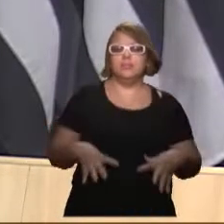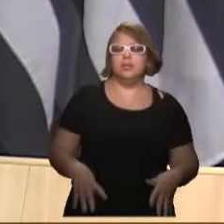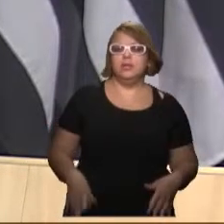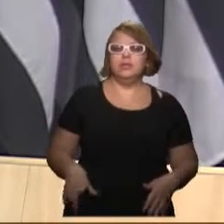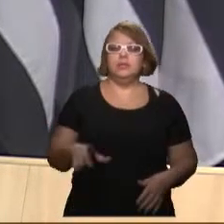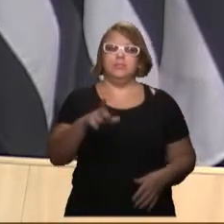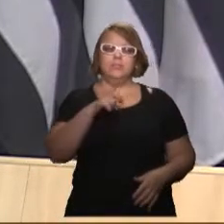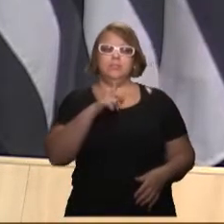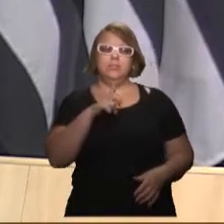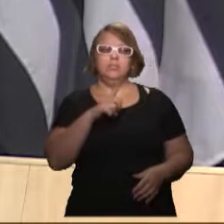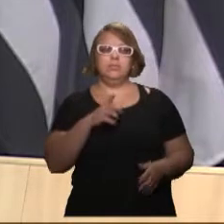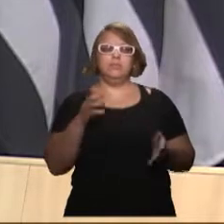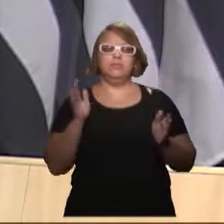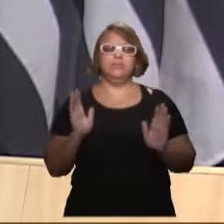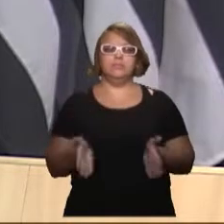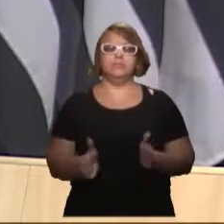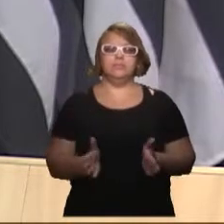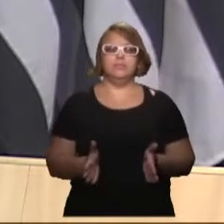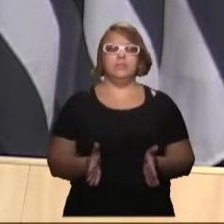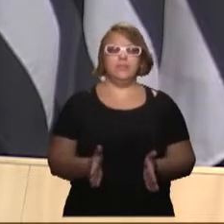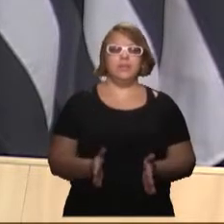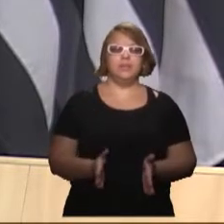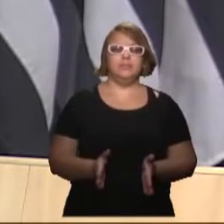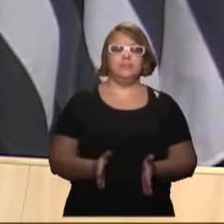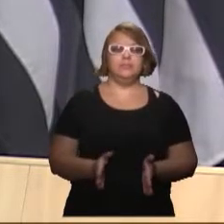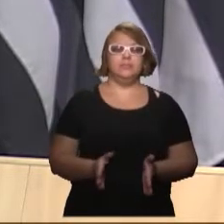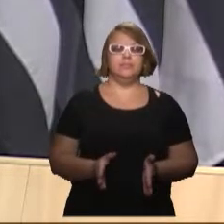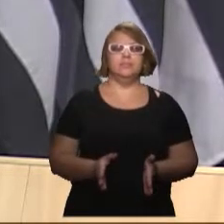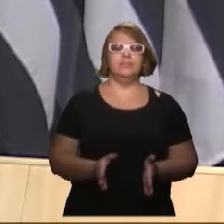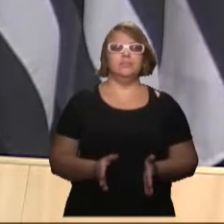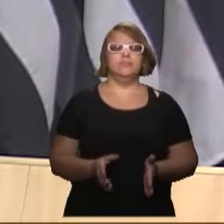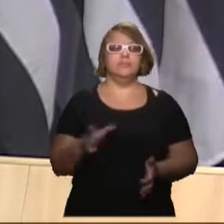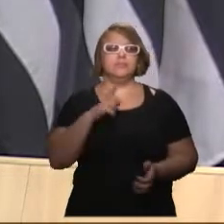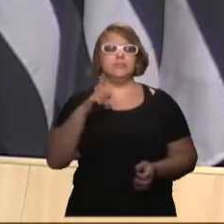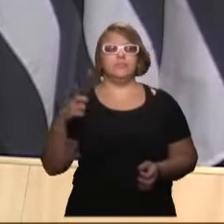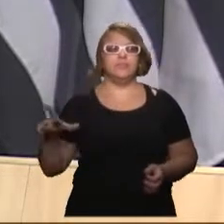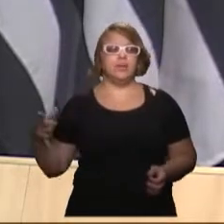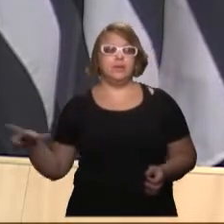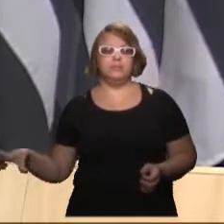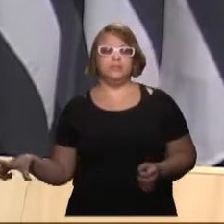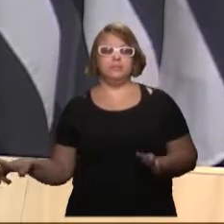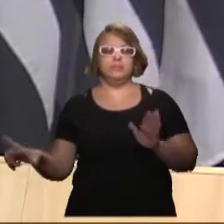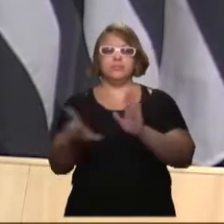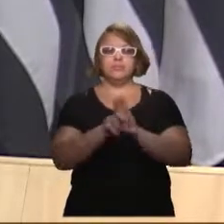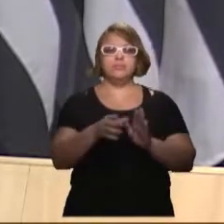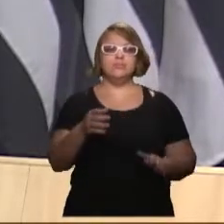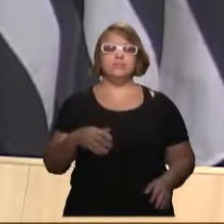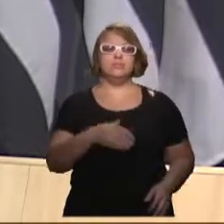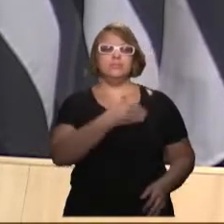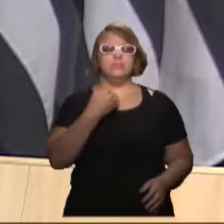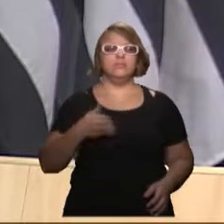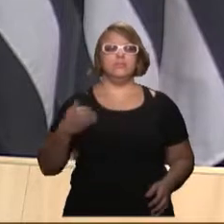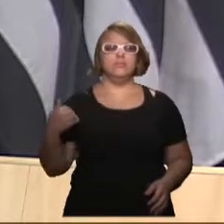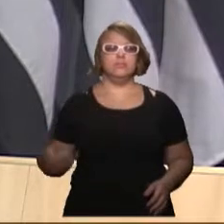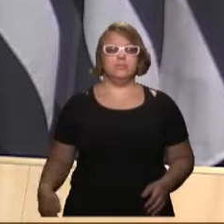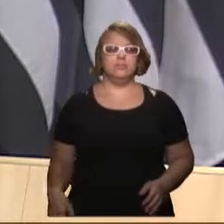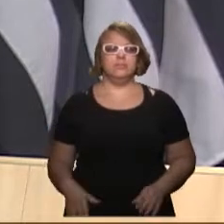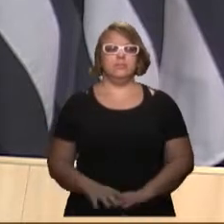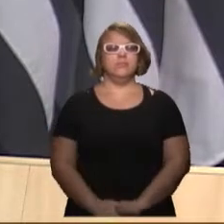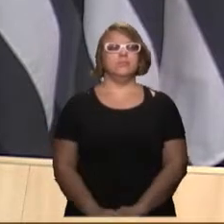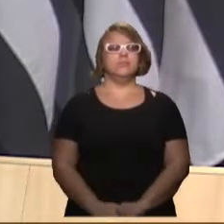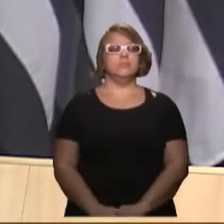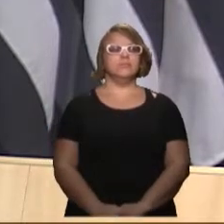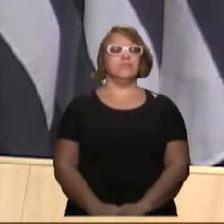gente não tem um amparo municipal. Então a gente está querendo fazer um amparo municipal para que o prefeito possa garantir, e também a Câmara, a Universidade de